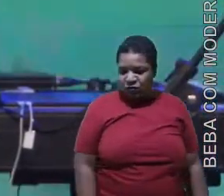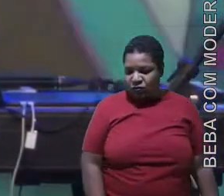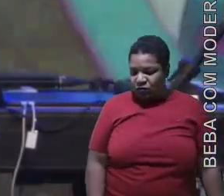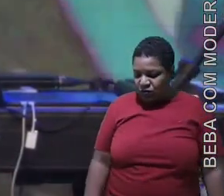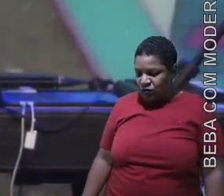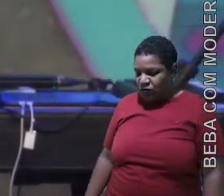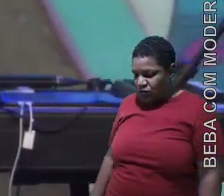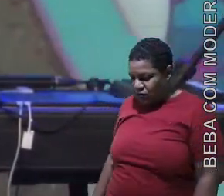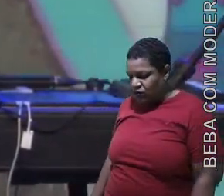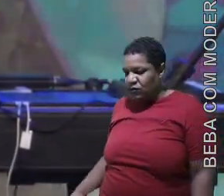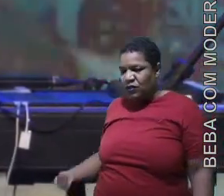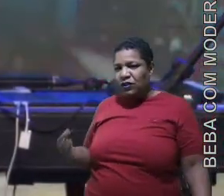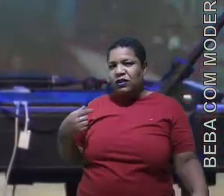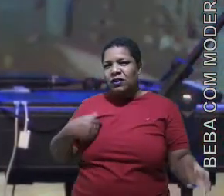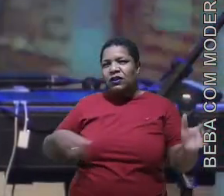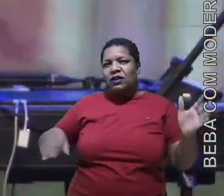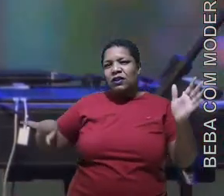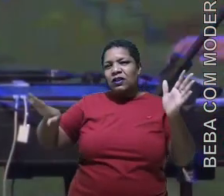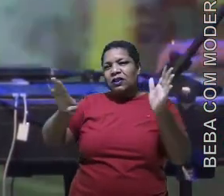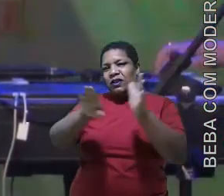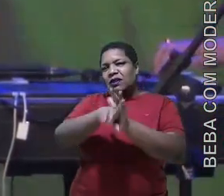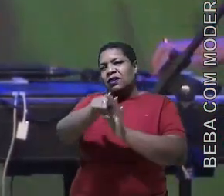E aí